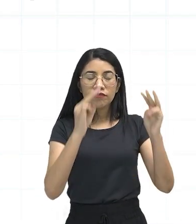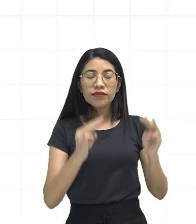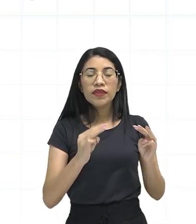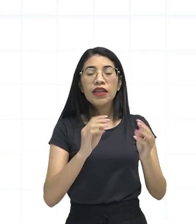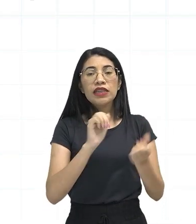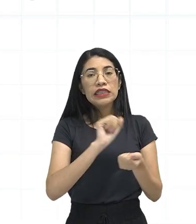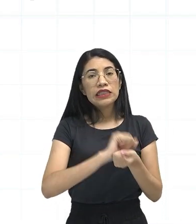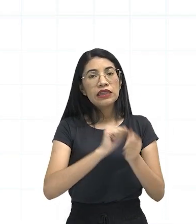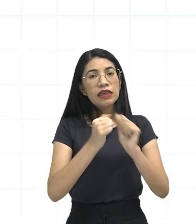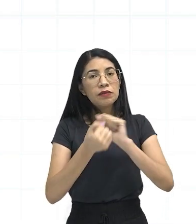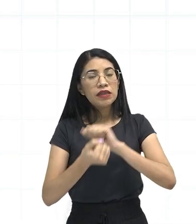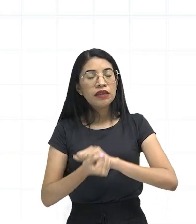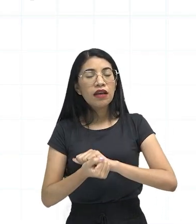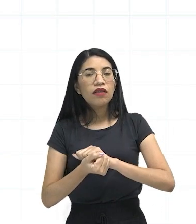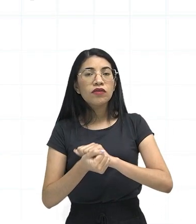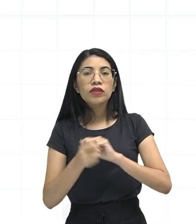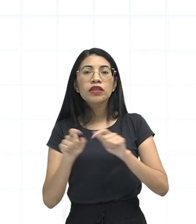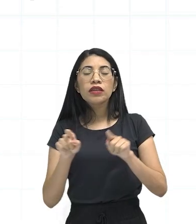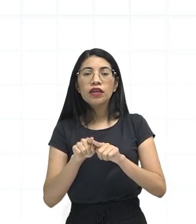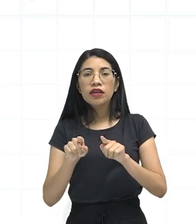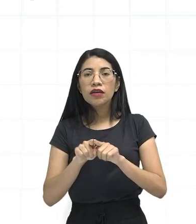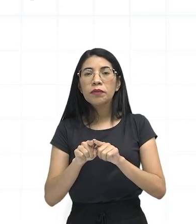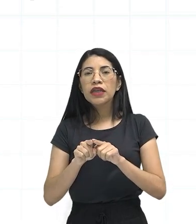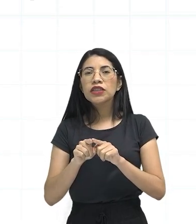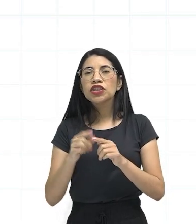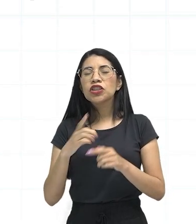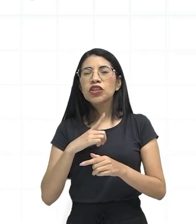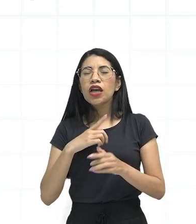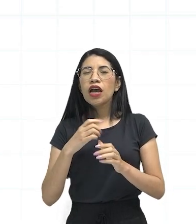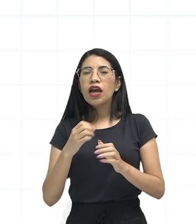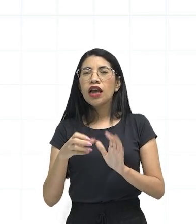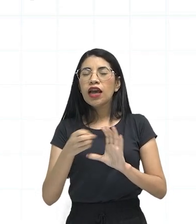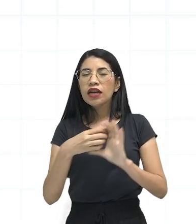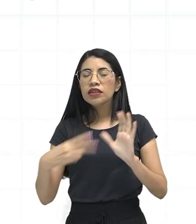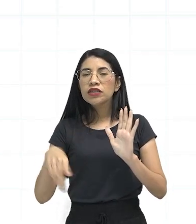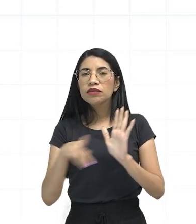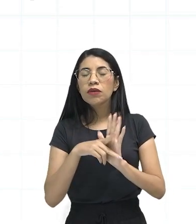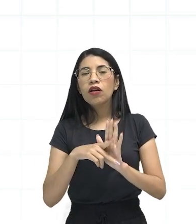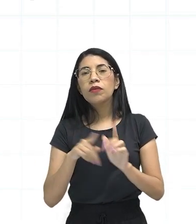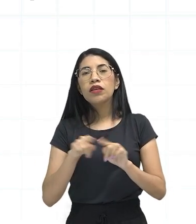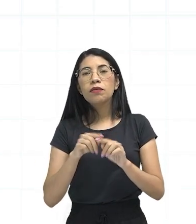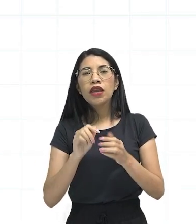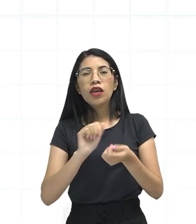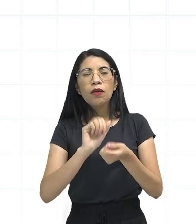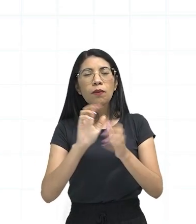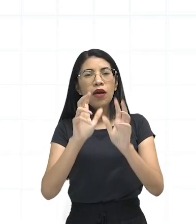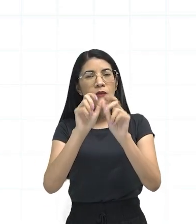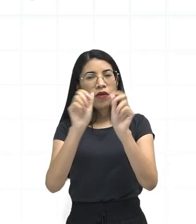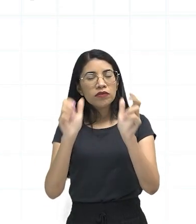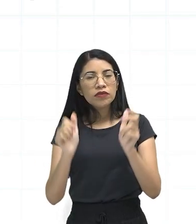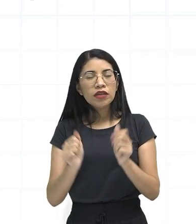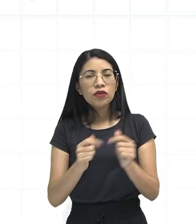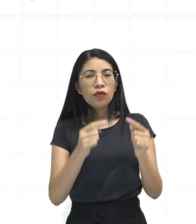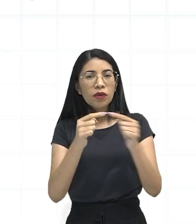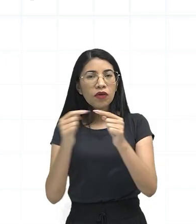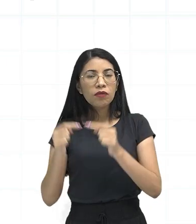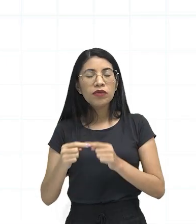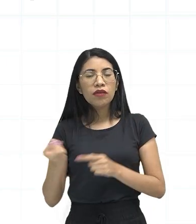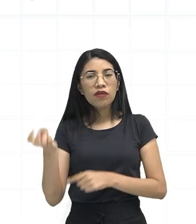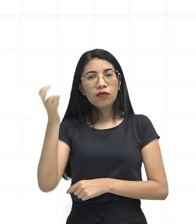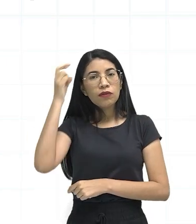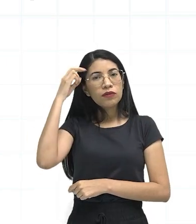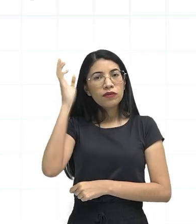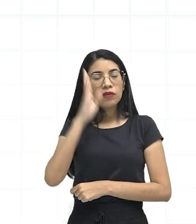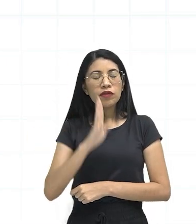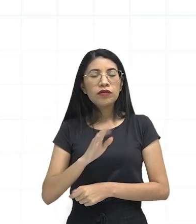eles adaptavam-se e ganhavam traços característicos, moldados no contato com a cultura brasileira, ou seja, por